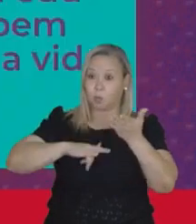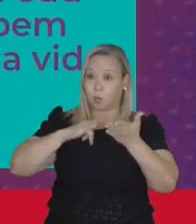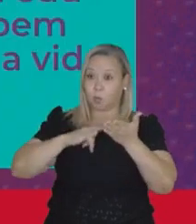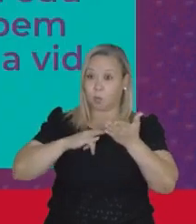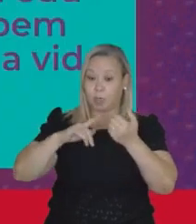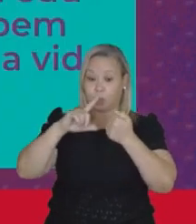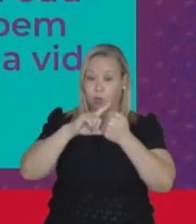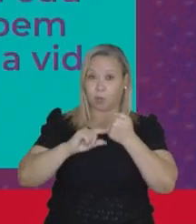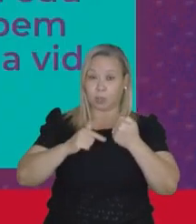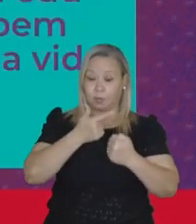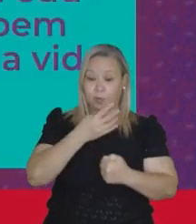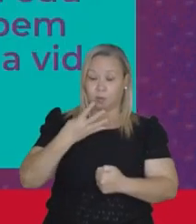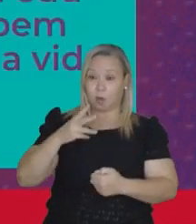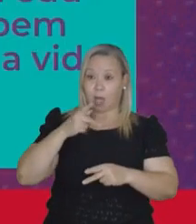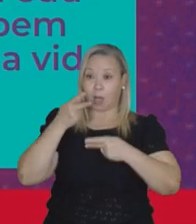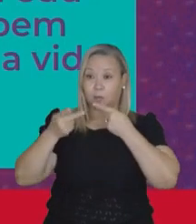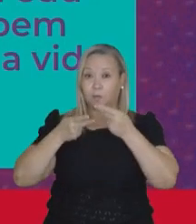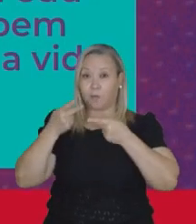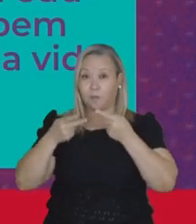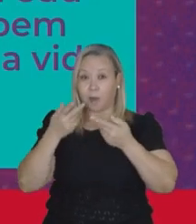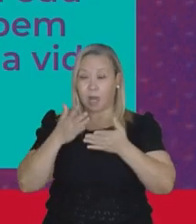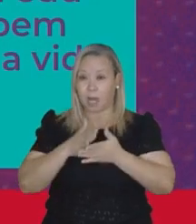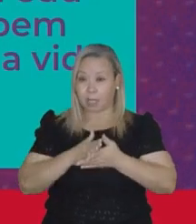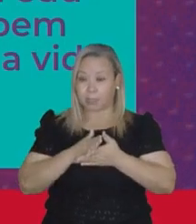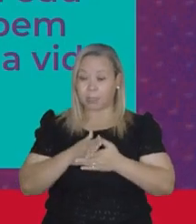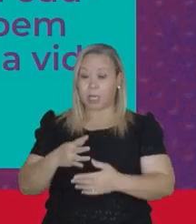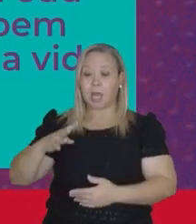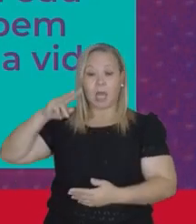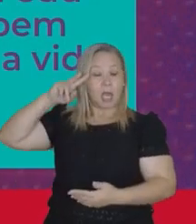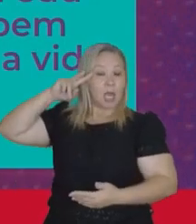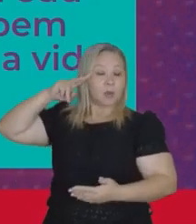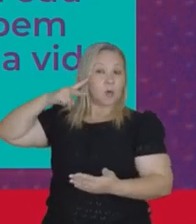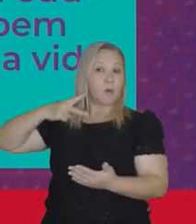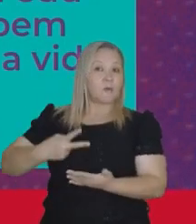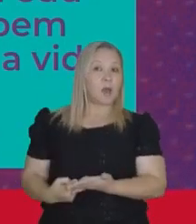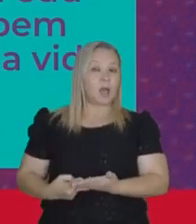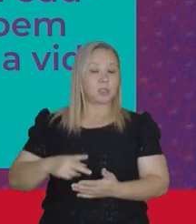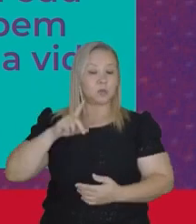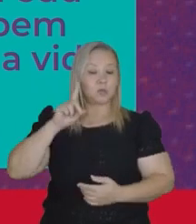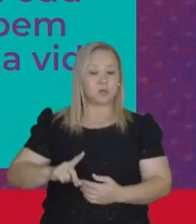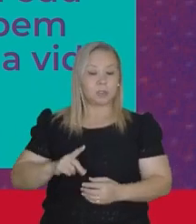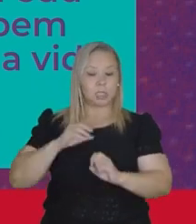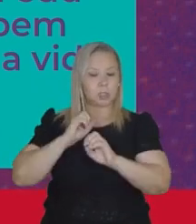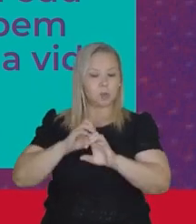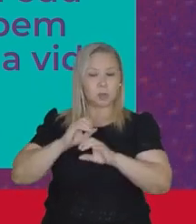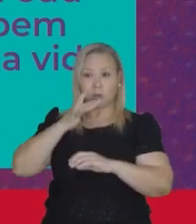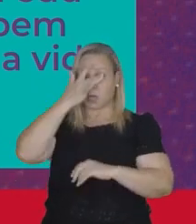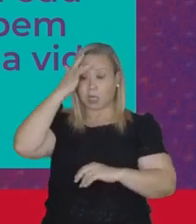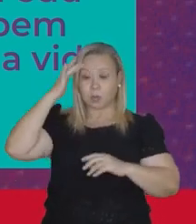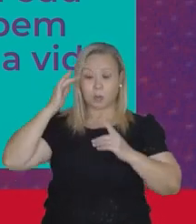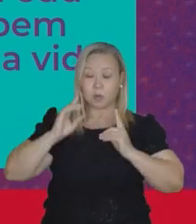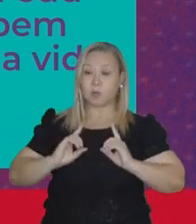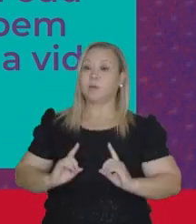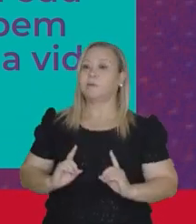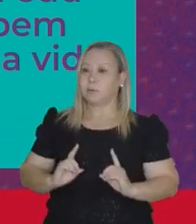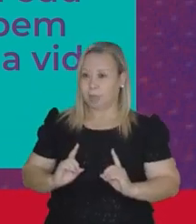24, os Estados-partes reconhecem o direito à educação das pessoas com deficiência e